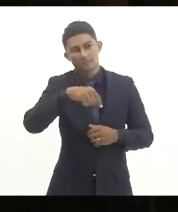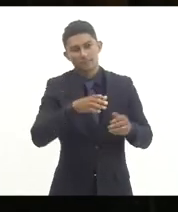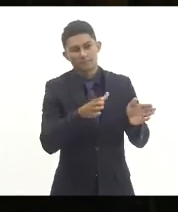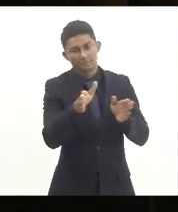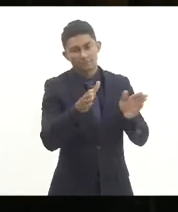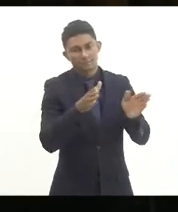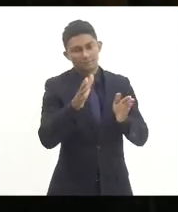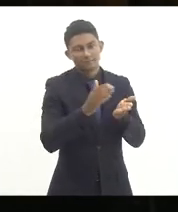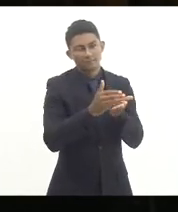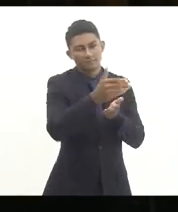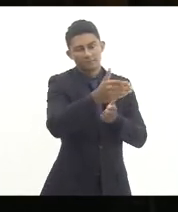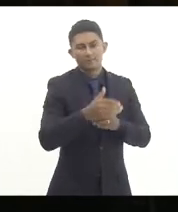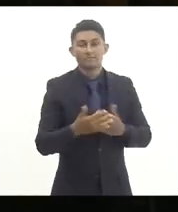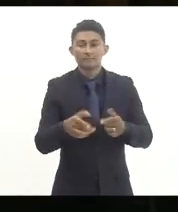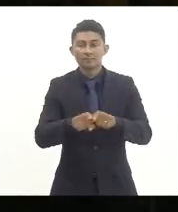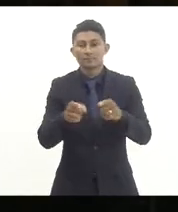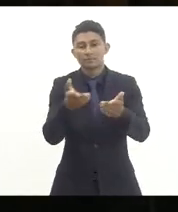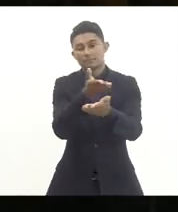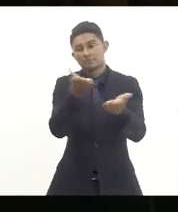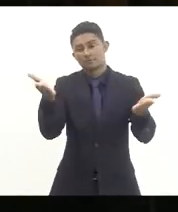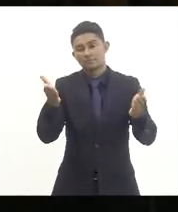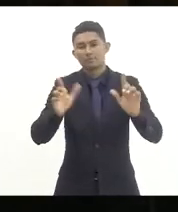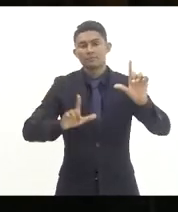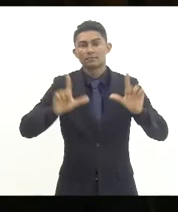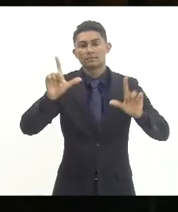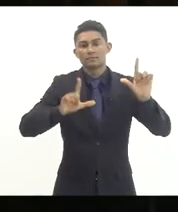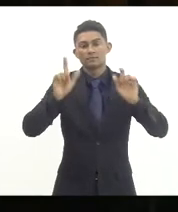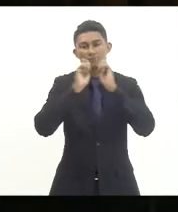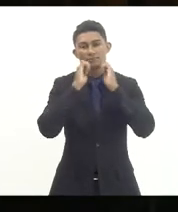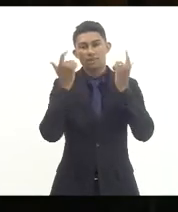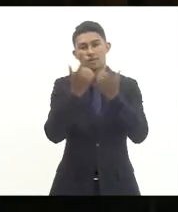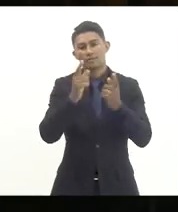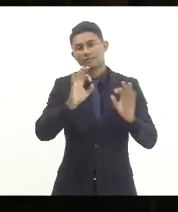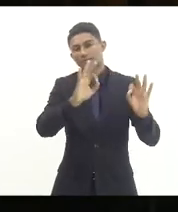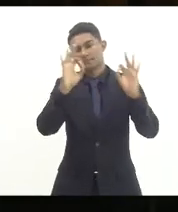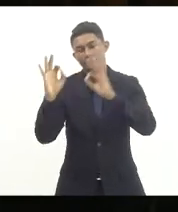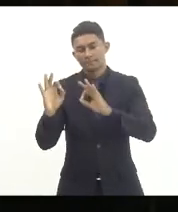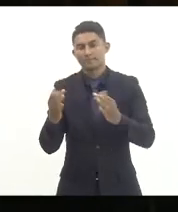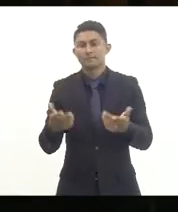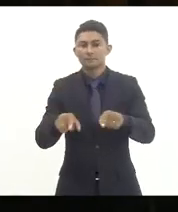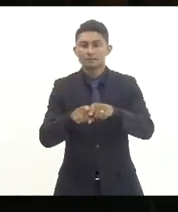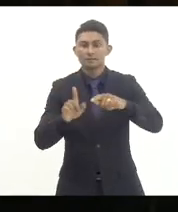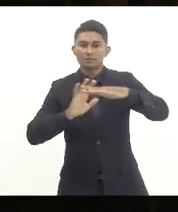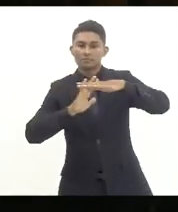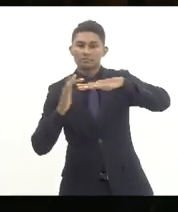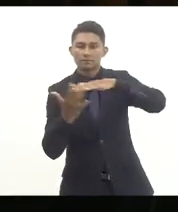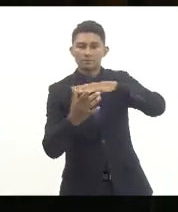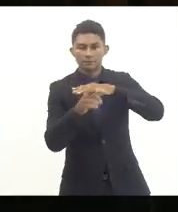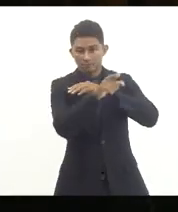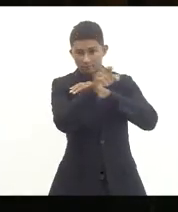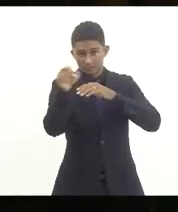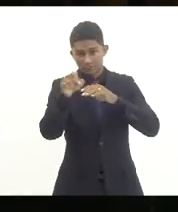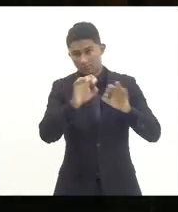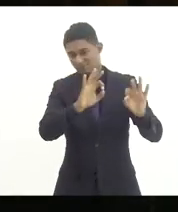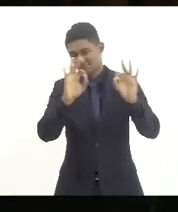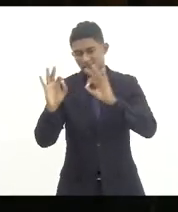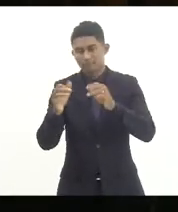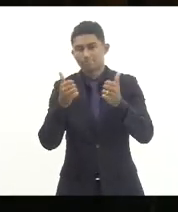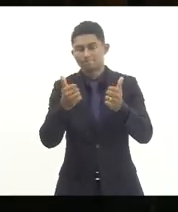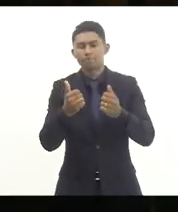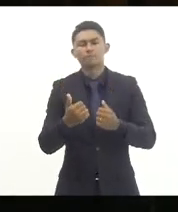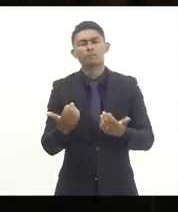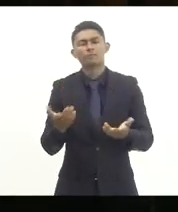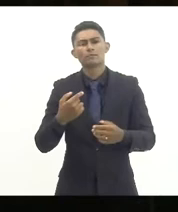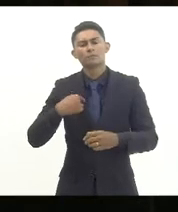expediente inicial, aqueles que nos assistem pela TV Alerj, nos acompanham pelas redes sociais. O